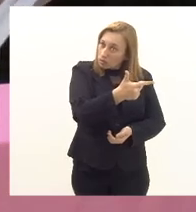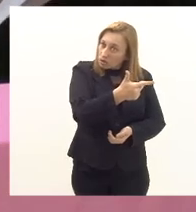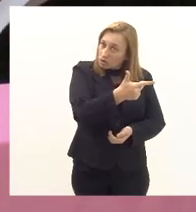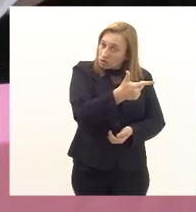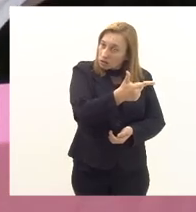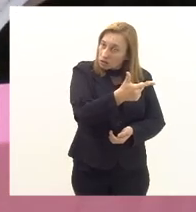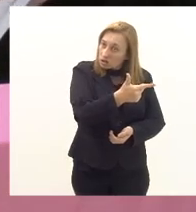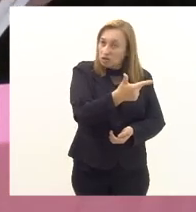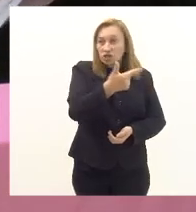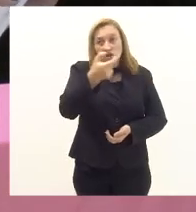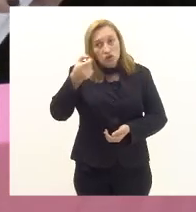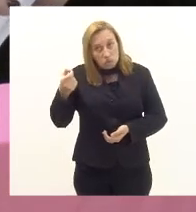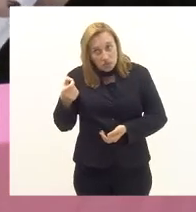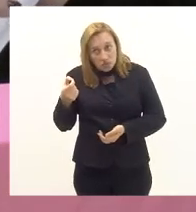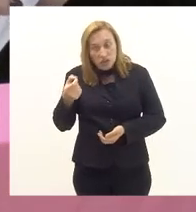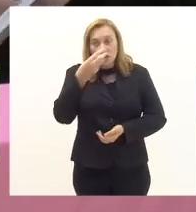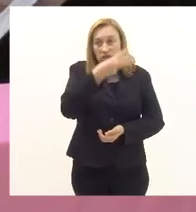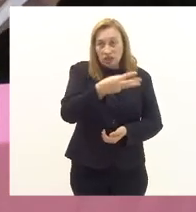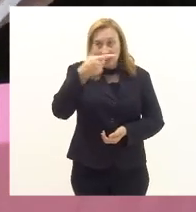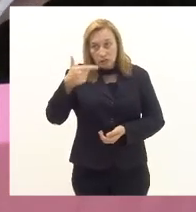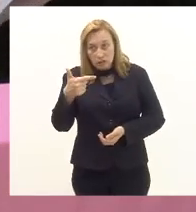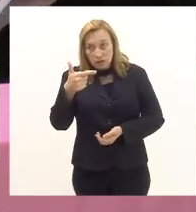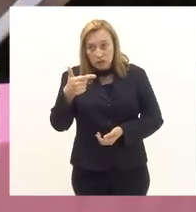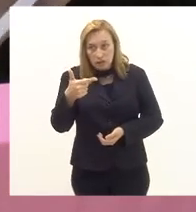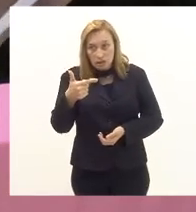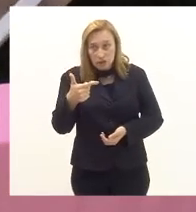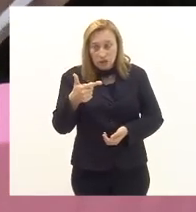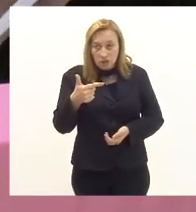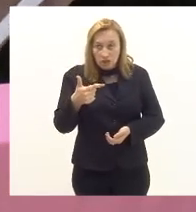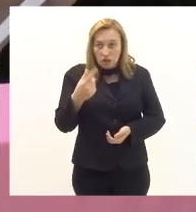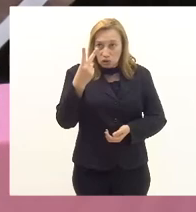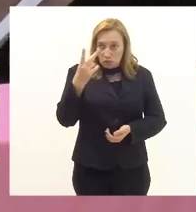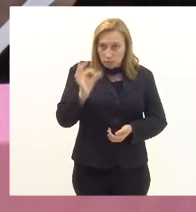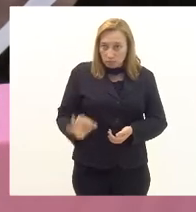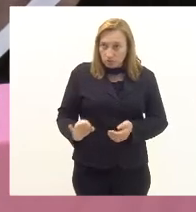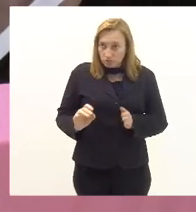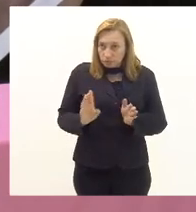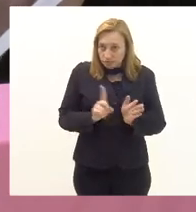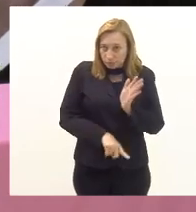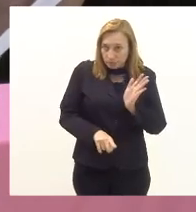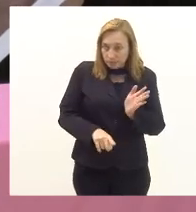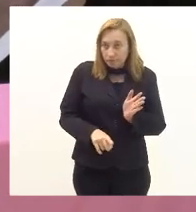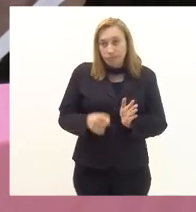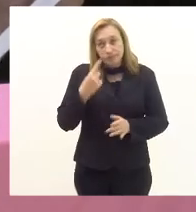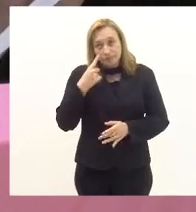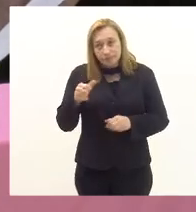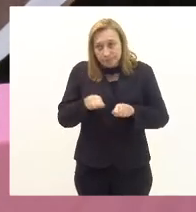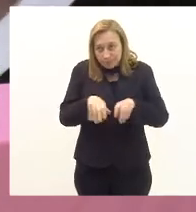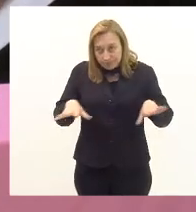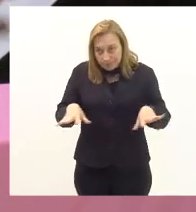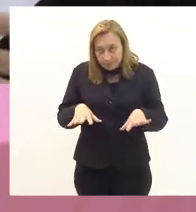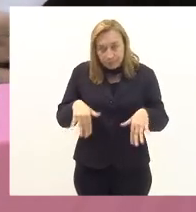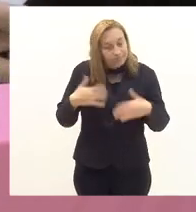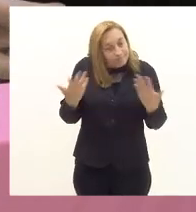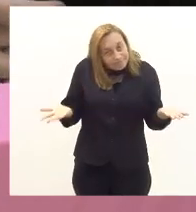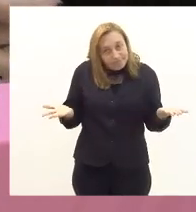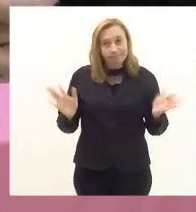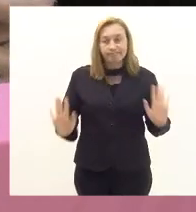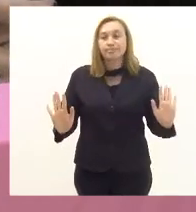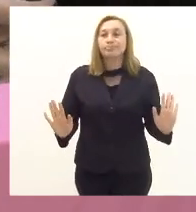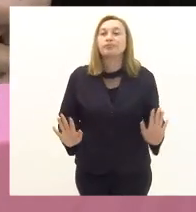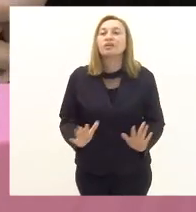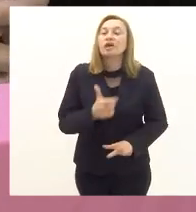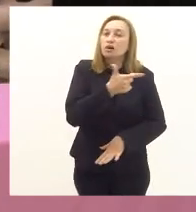2019, 34%. 2020, 32%. 2% a menos, mas a gente tem que considerar a pandemia. Então,